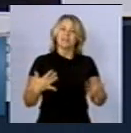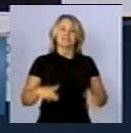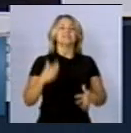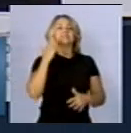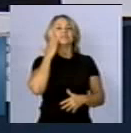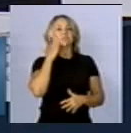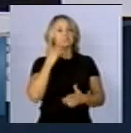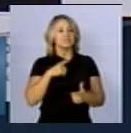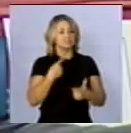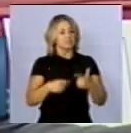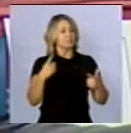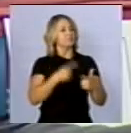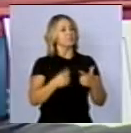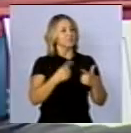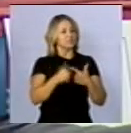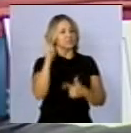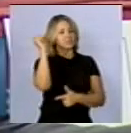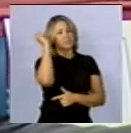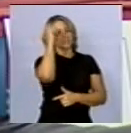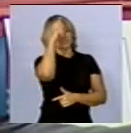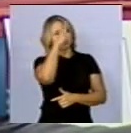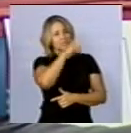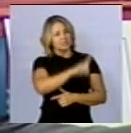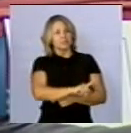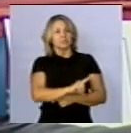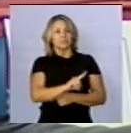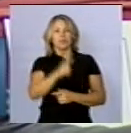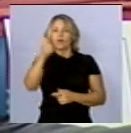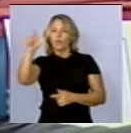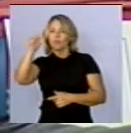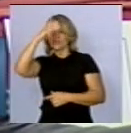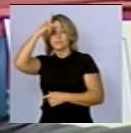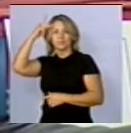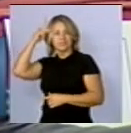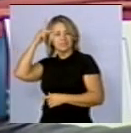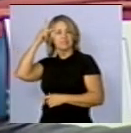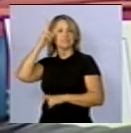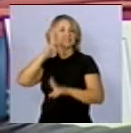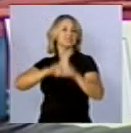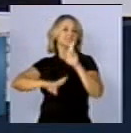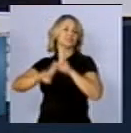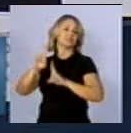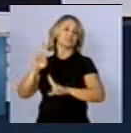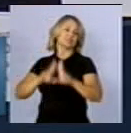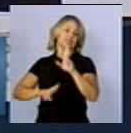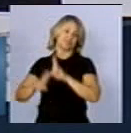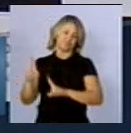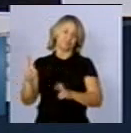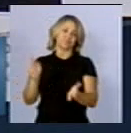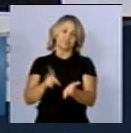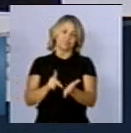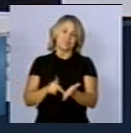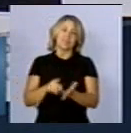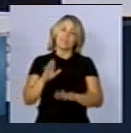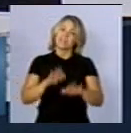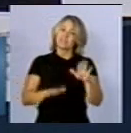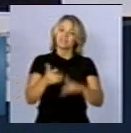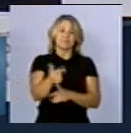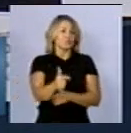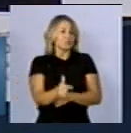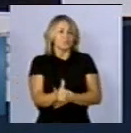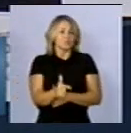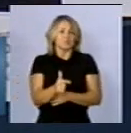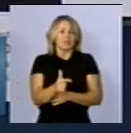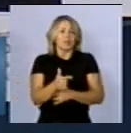tem graves consequências também é para outras pessoas que são aqueles enfim que muitas vezes não tem